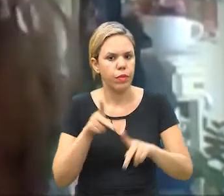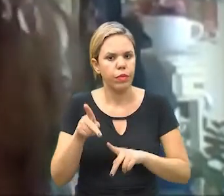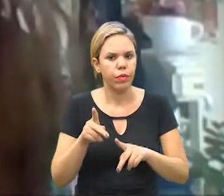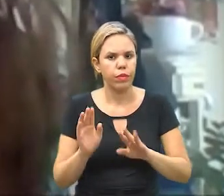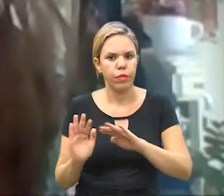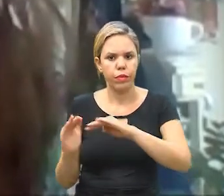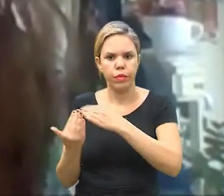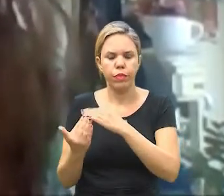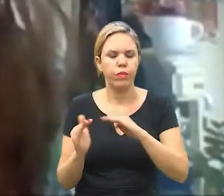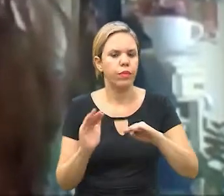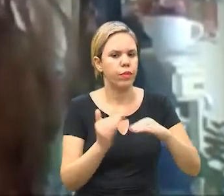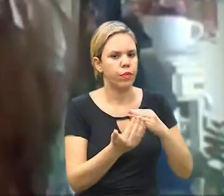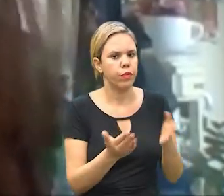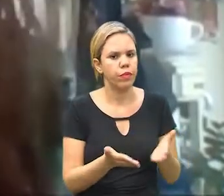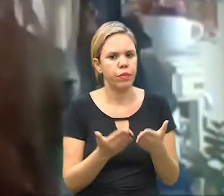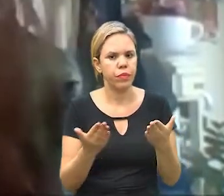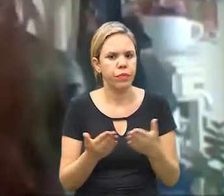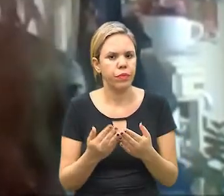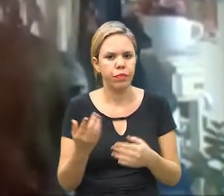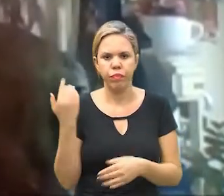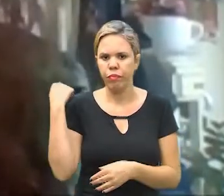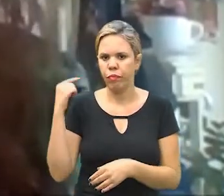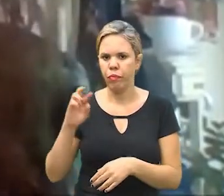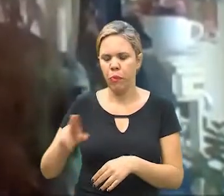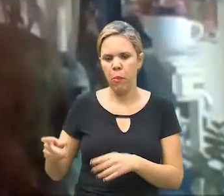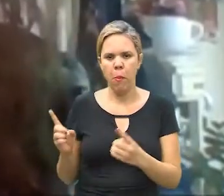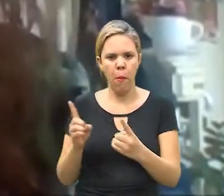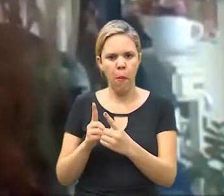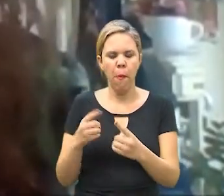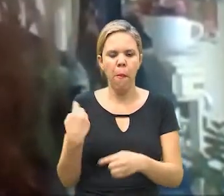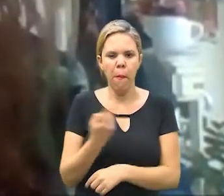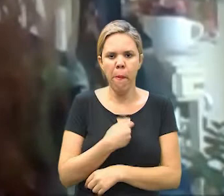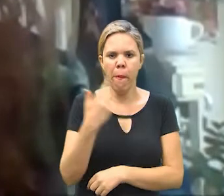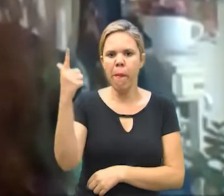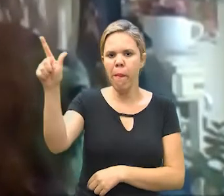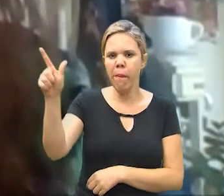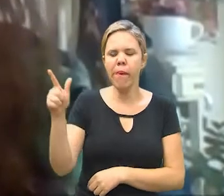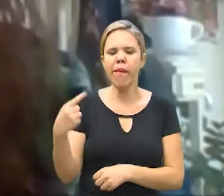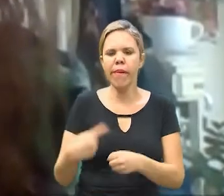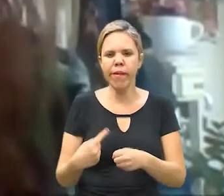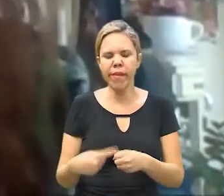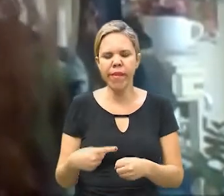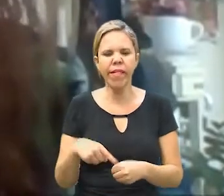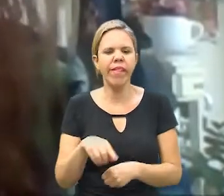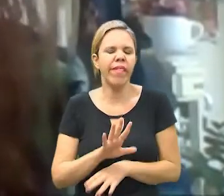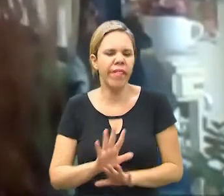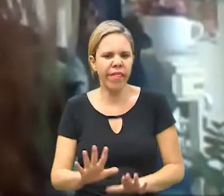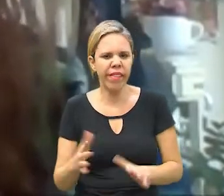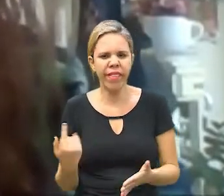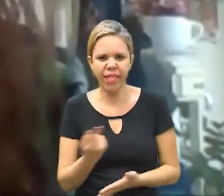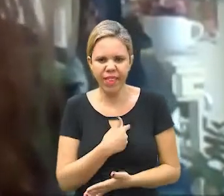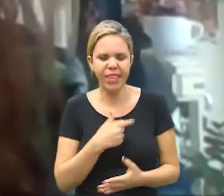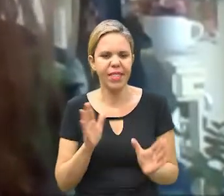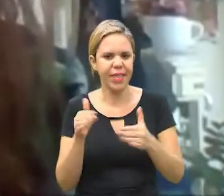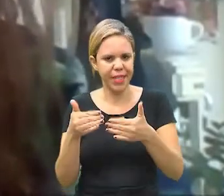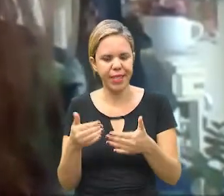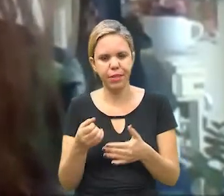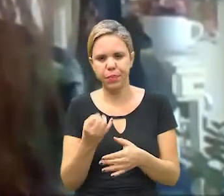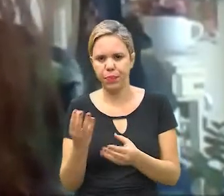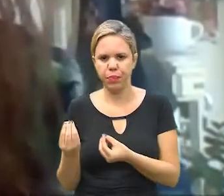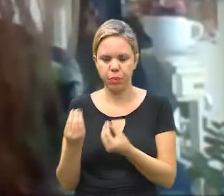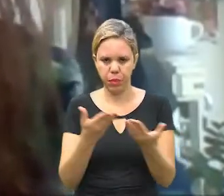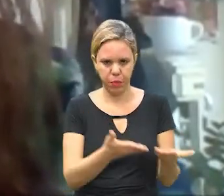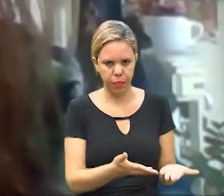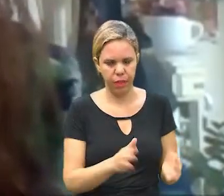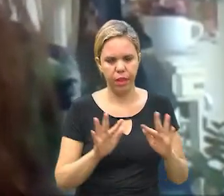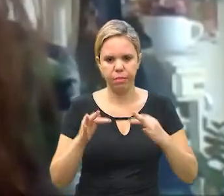das comunidades que não eram atendidos por nós, que eram atendidos pela municipalidade, mas nós centralizamos essa entrega.